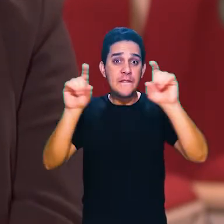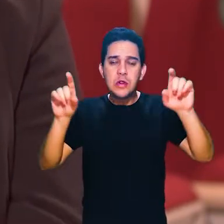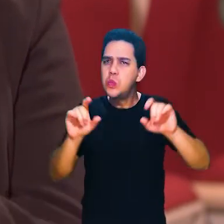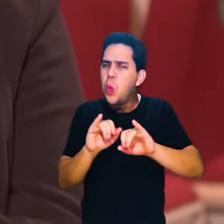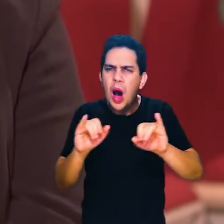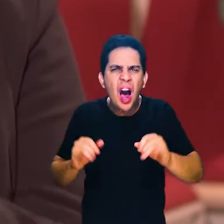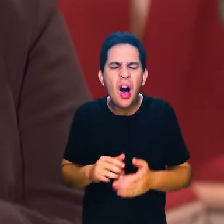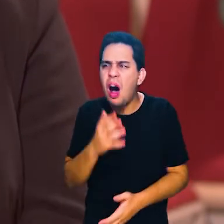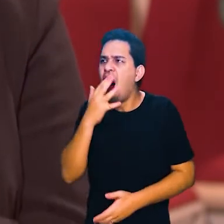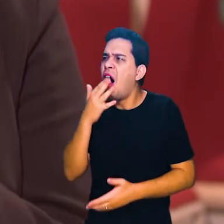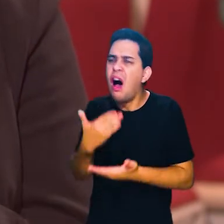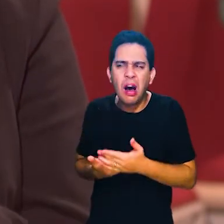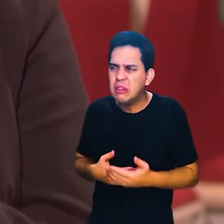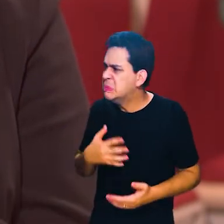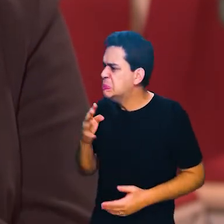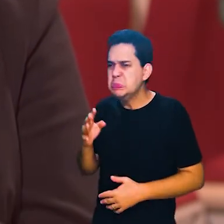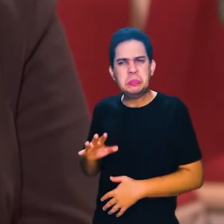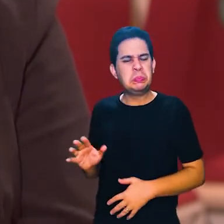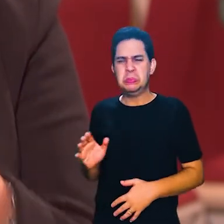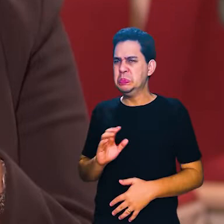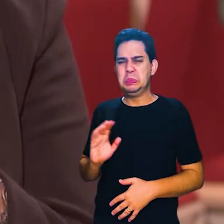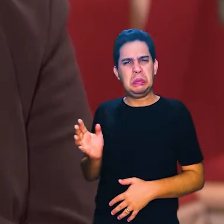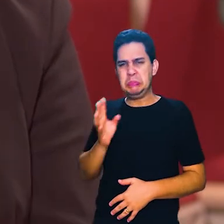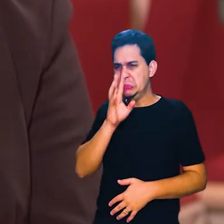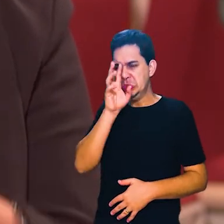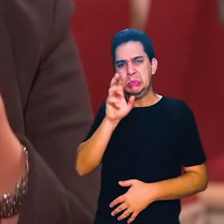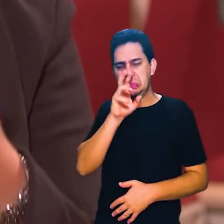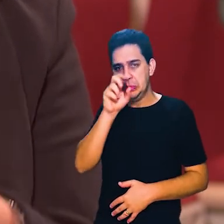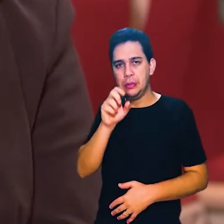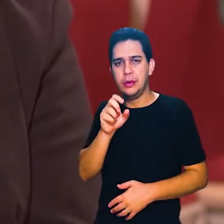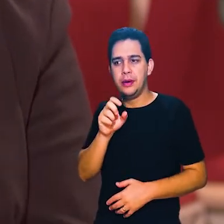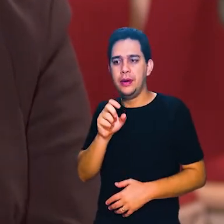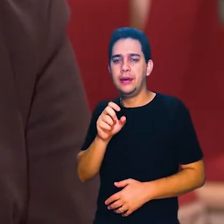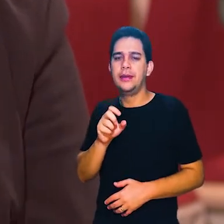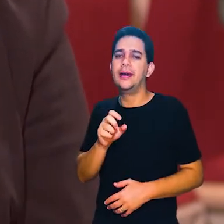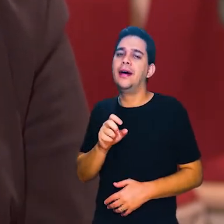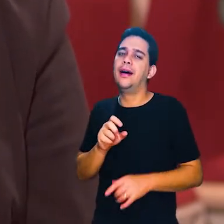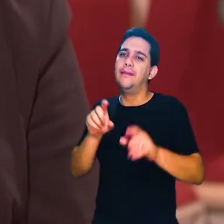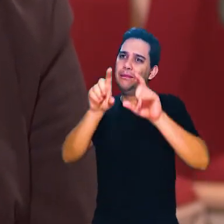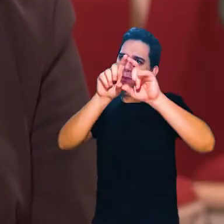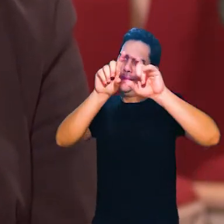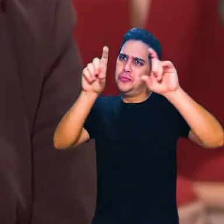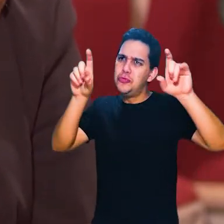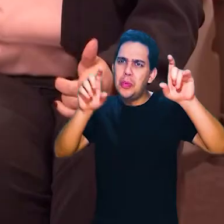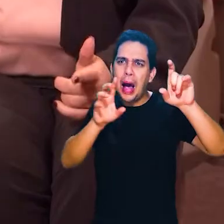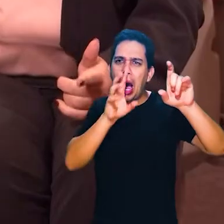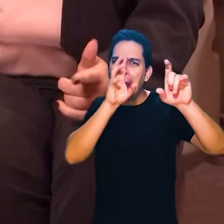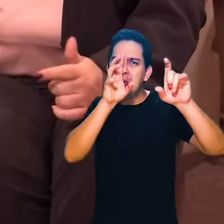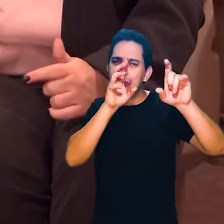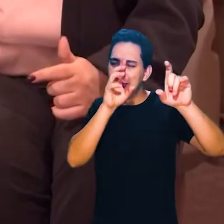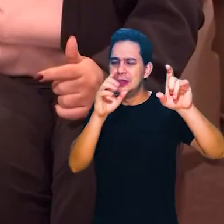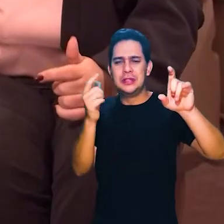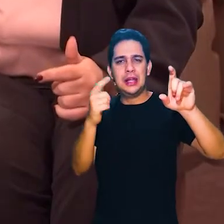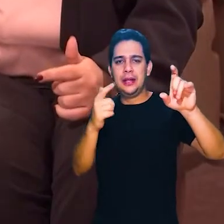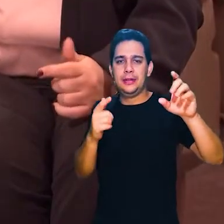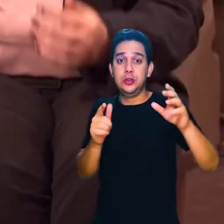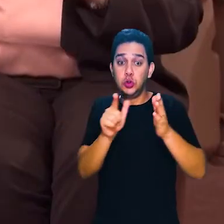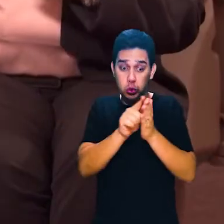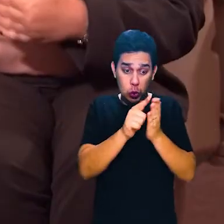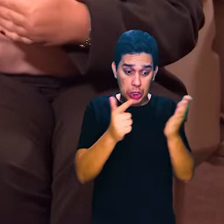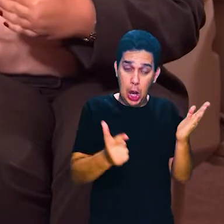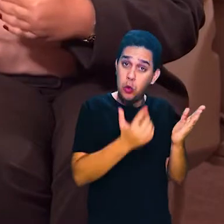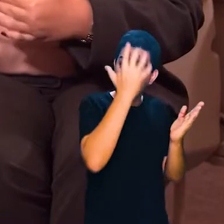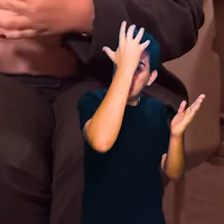fizer como a gente está aqui dizendo para fazer, pesquisar, conferir, vai ver que muitas das vezes, não são poucas,